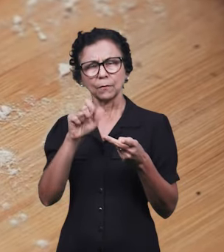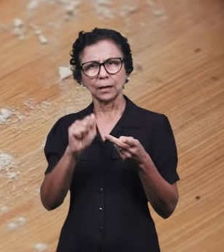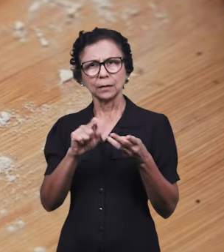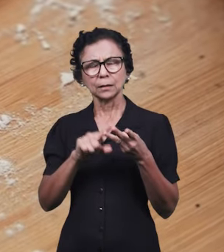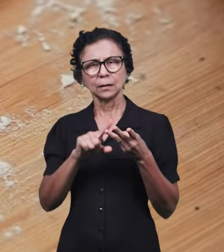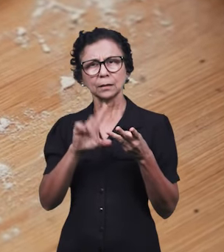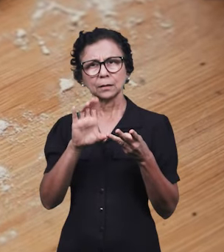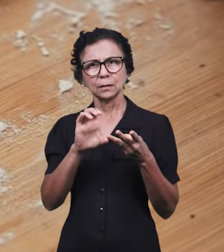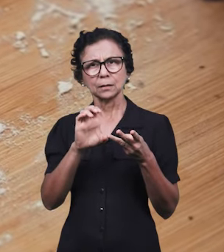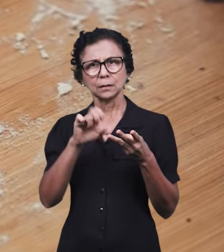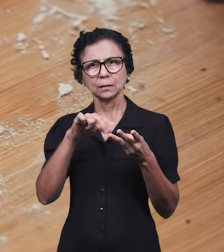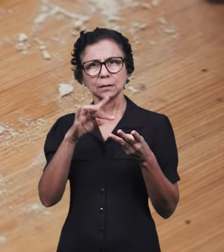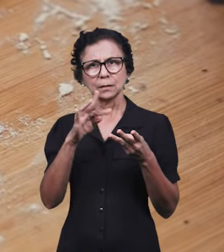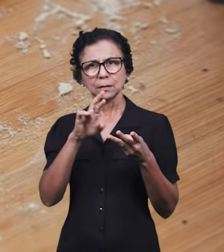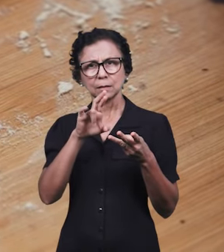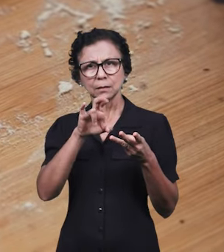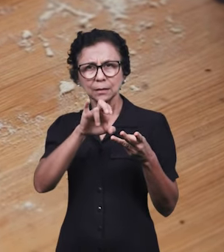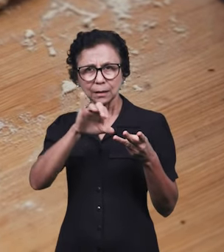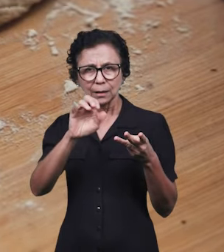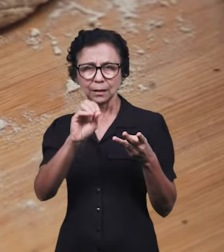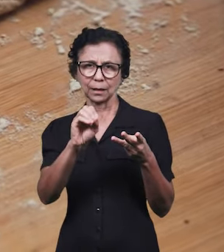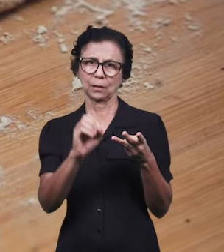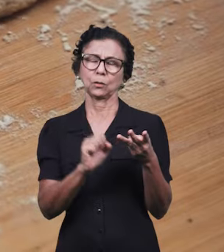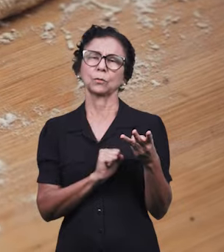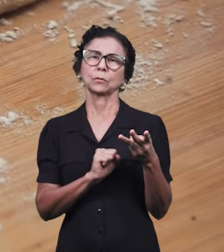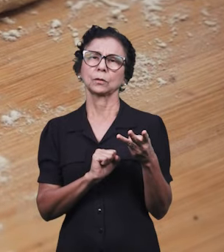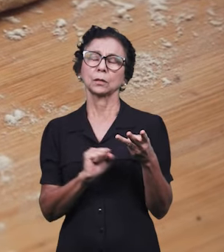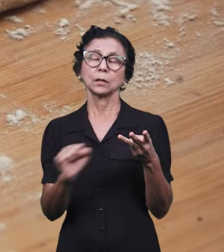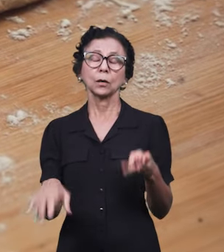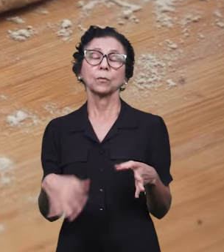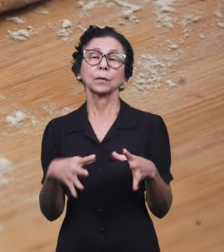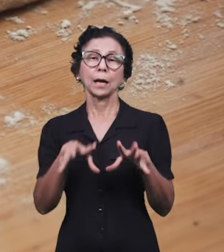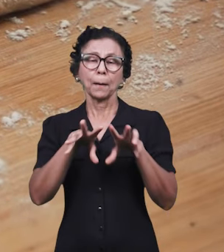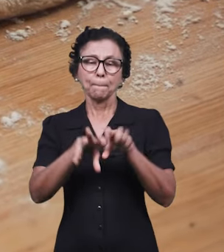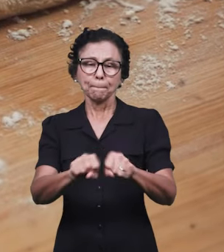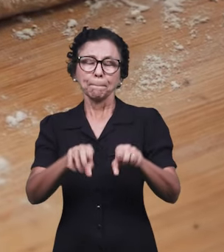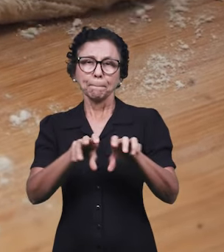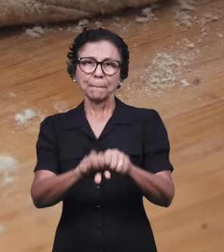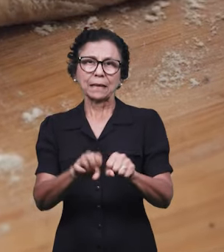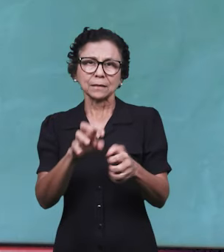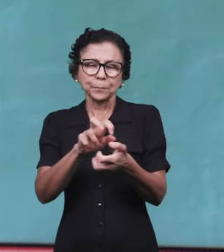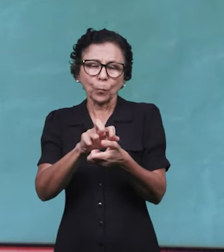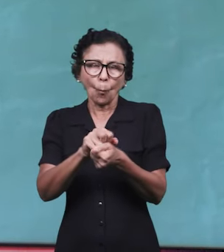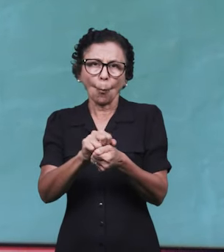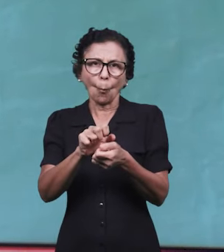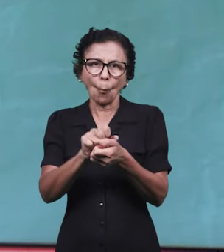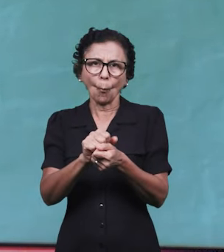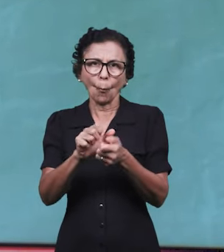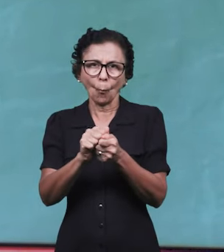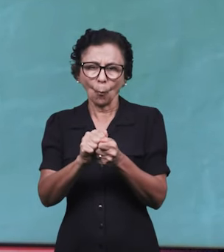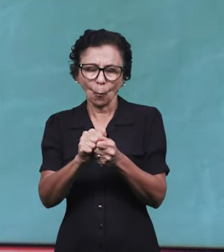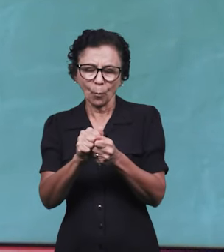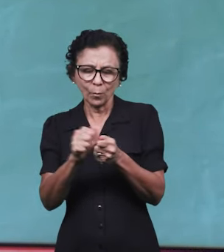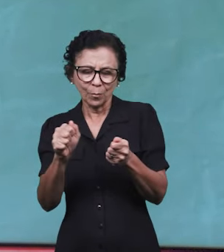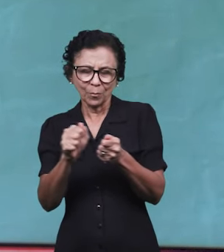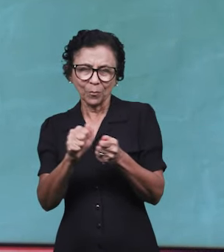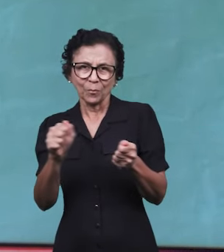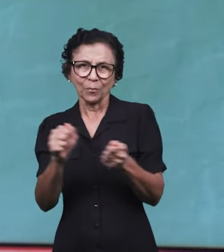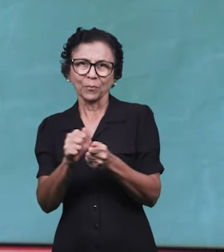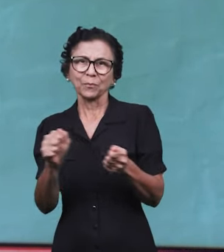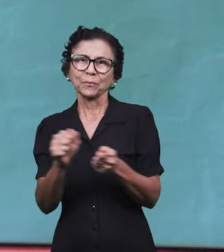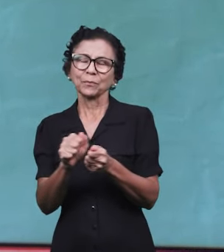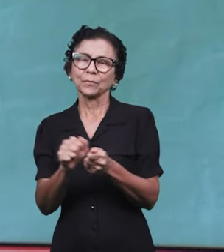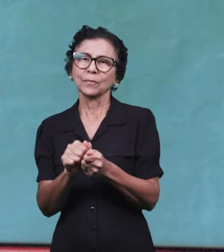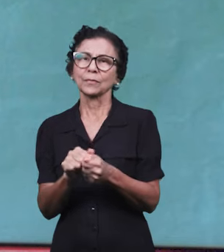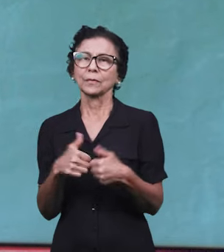massa mais elástica e resistente. Então, por este motivo, encontramos o glúten em muitos alimentos. Todo